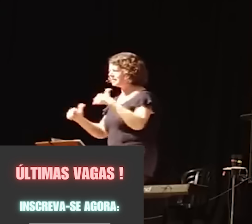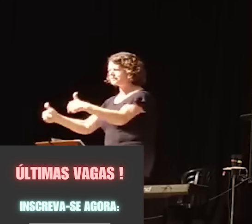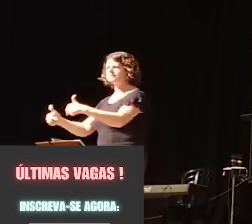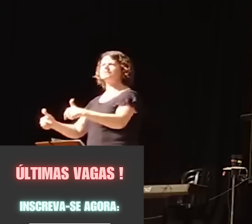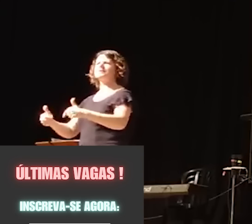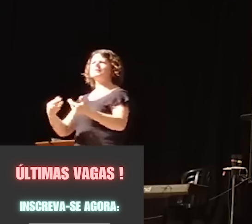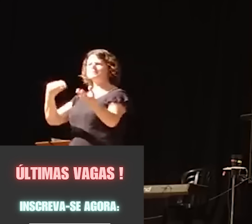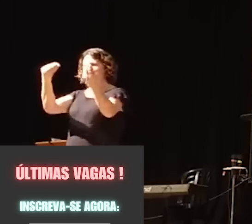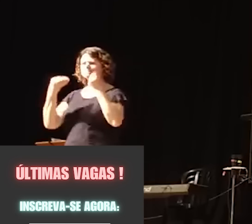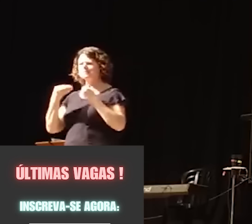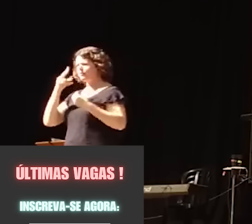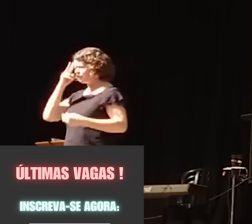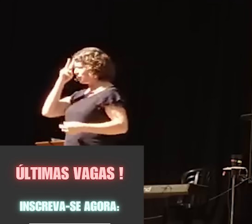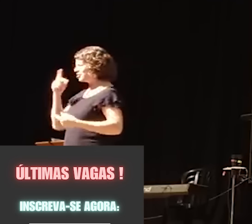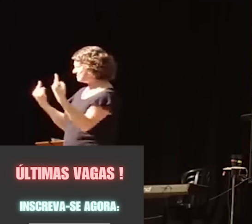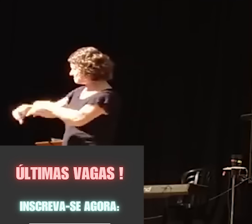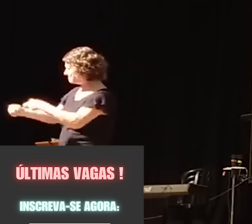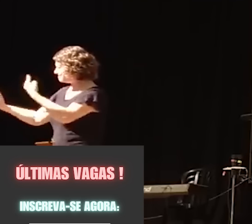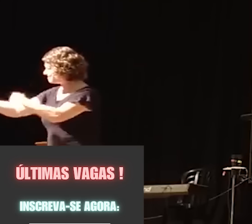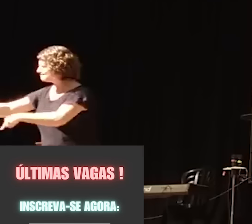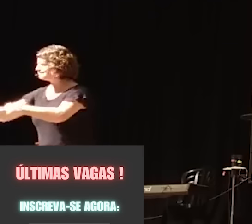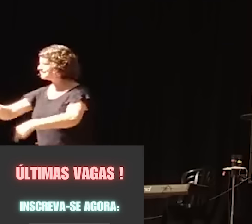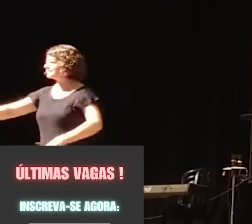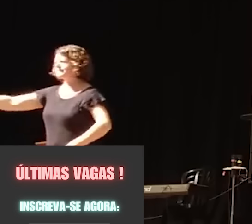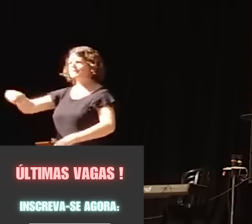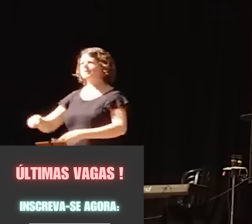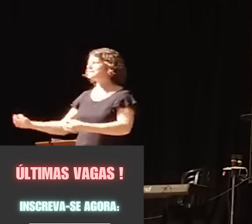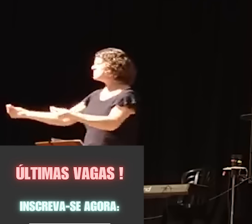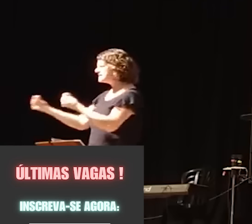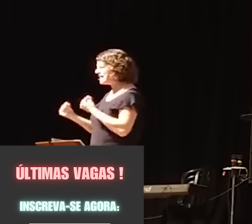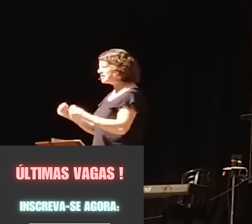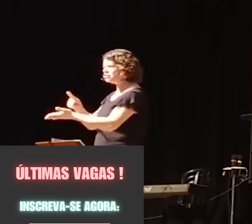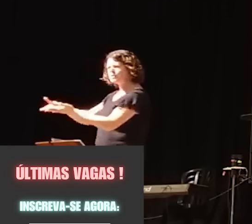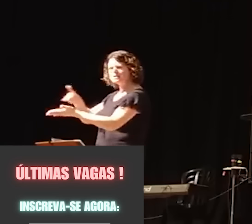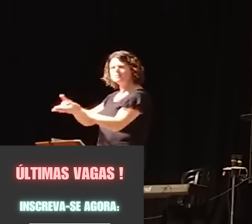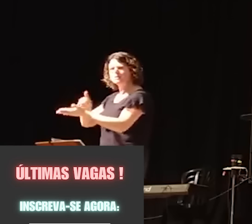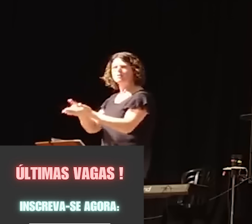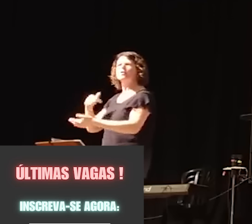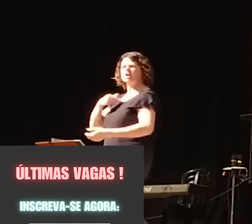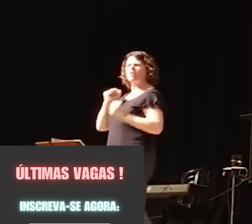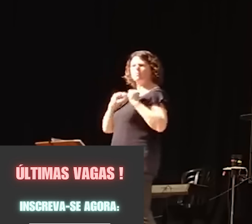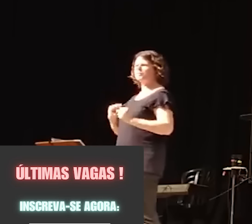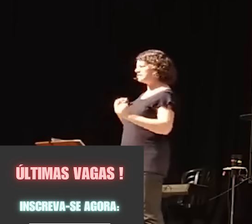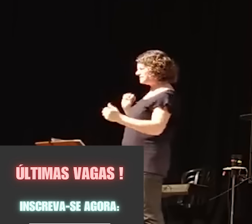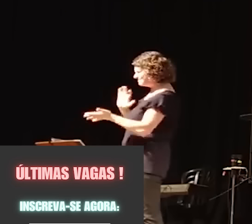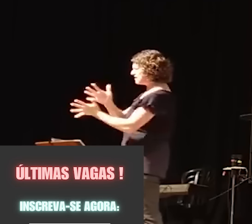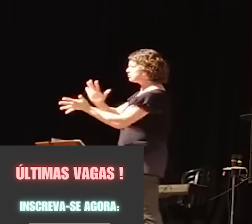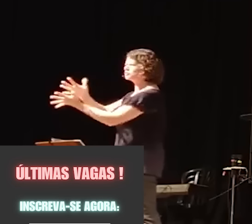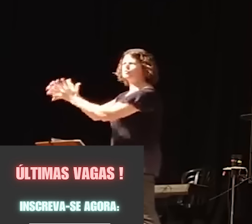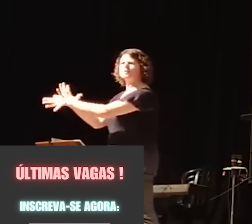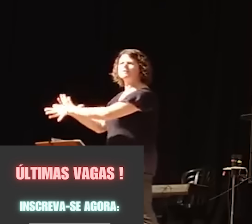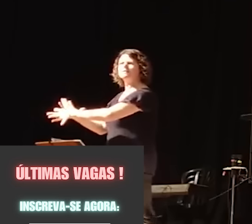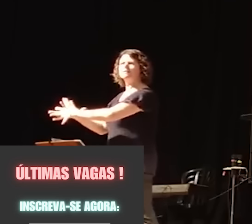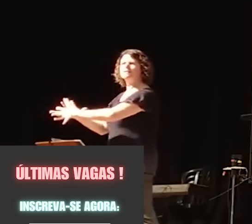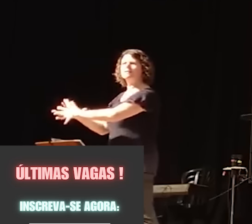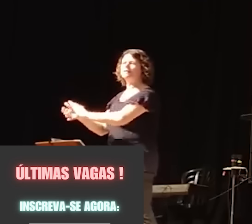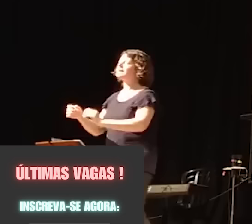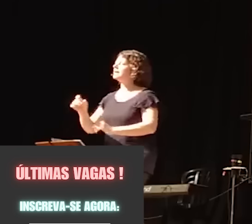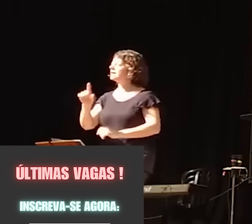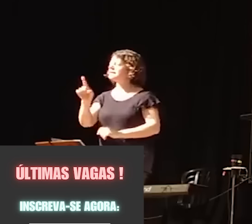que contra mim se levantaram deste-me também o pescoço dos meus inimigos para que eu pusesse destruir os que me odei ele não tá falando de você machucar